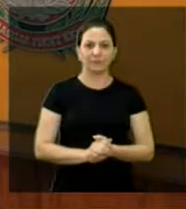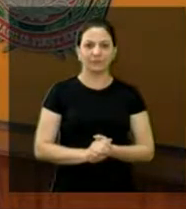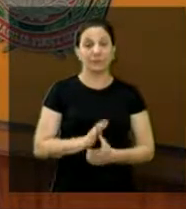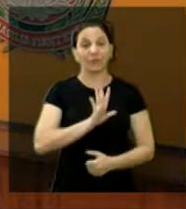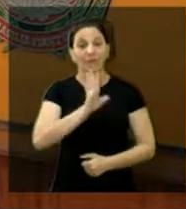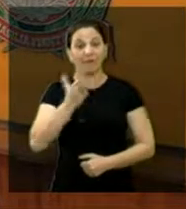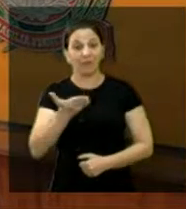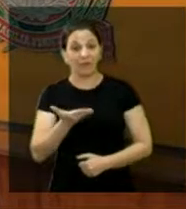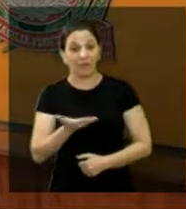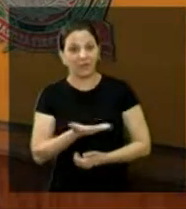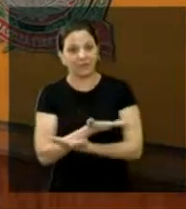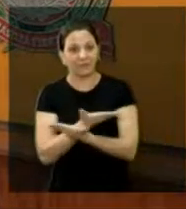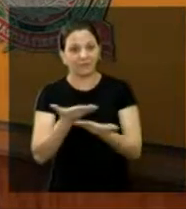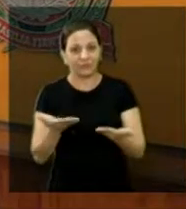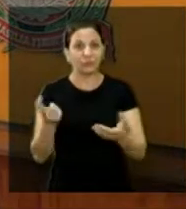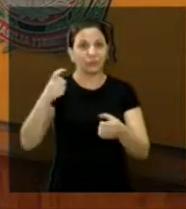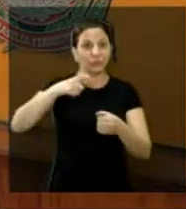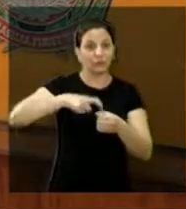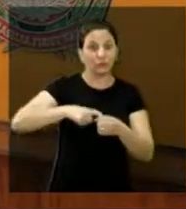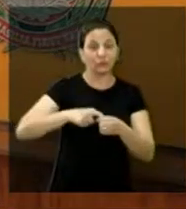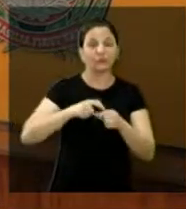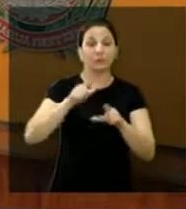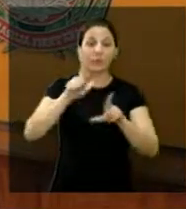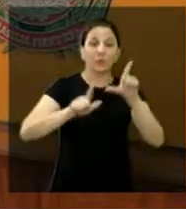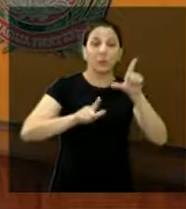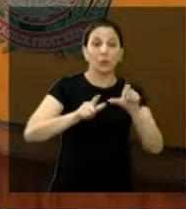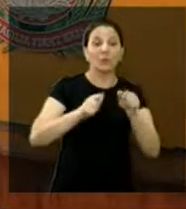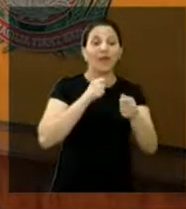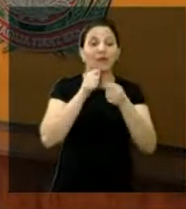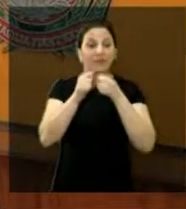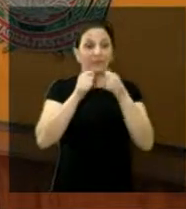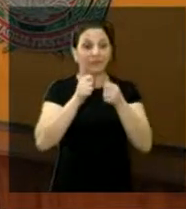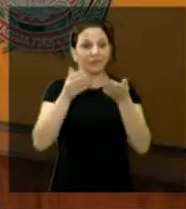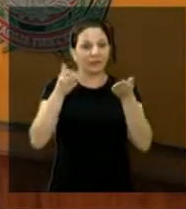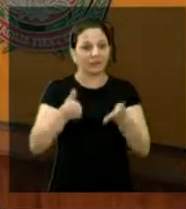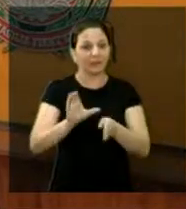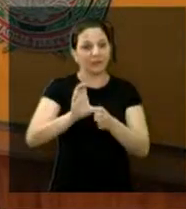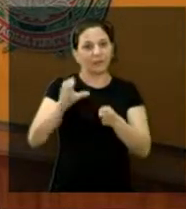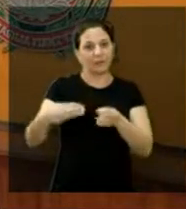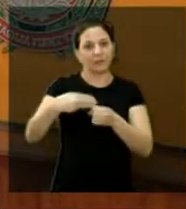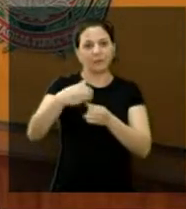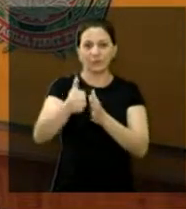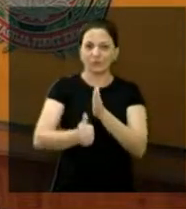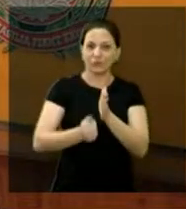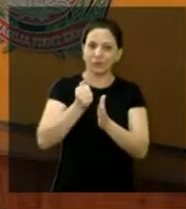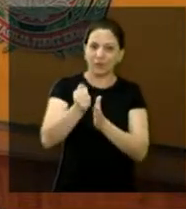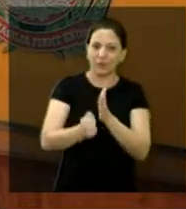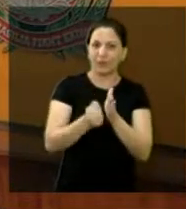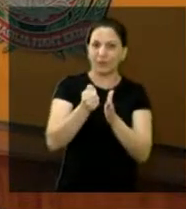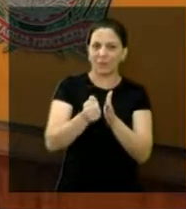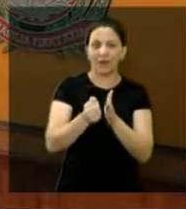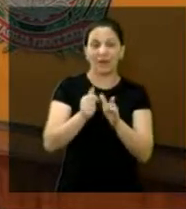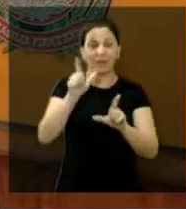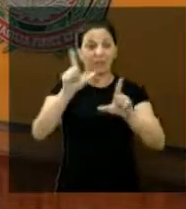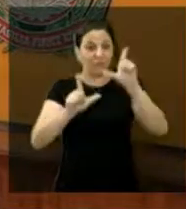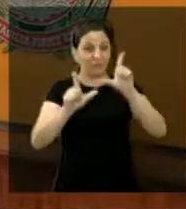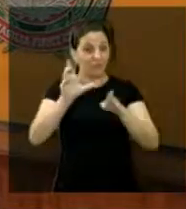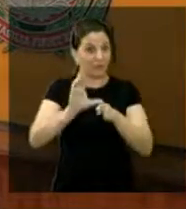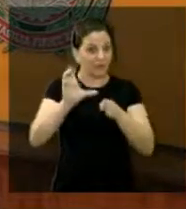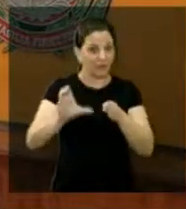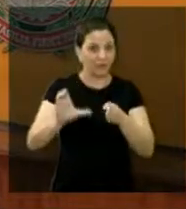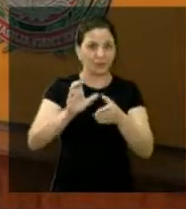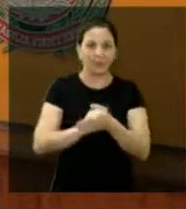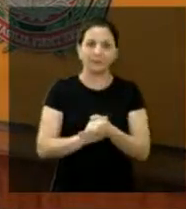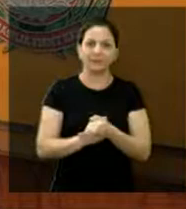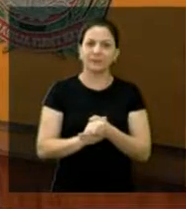Olá pessoal, estamos de volta com o programa Entrevistas, aqui na Câmara Municipal de Araraquara, na TV Câmara. E nós